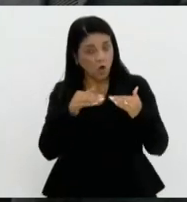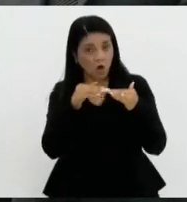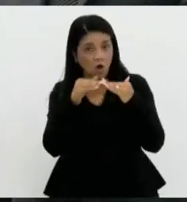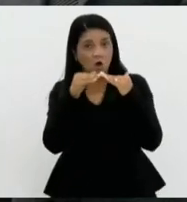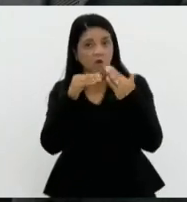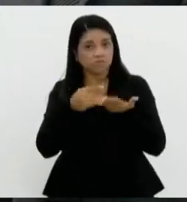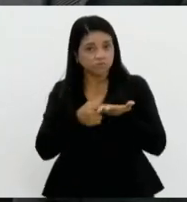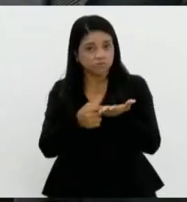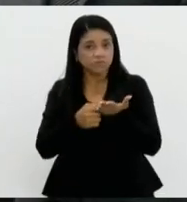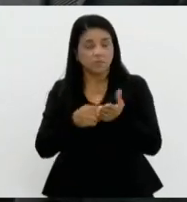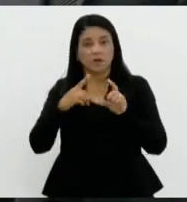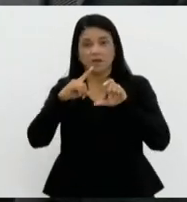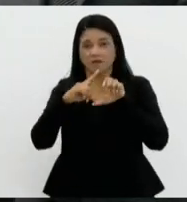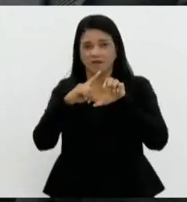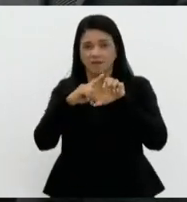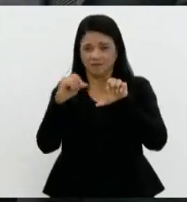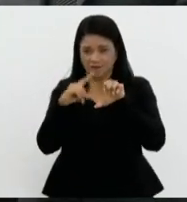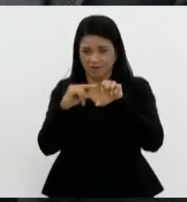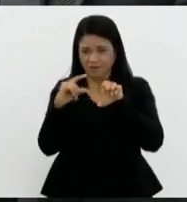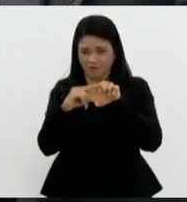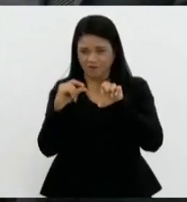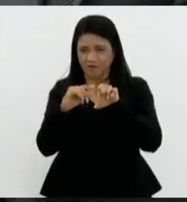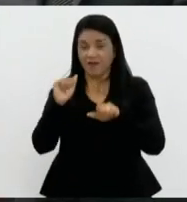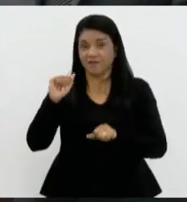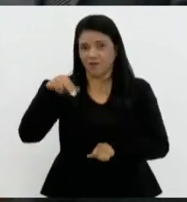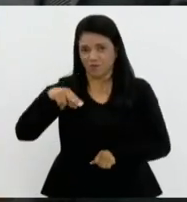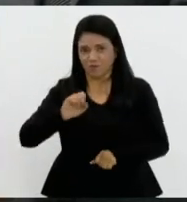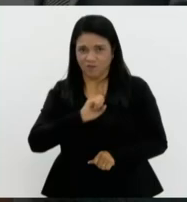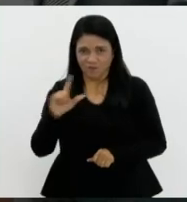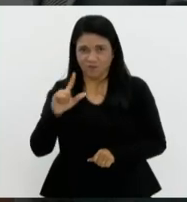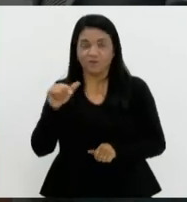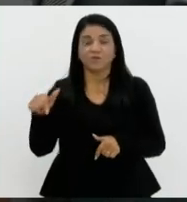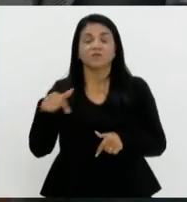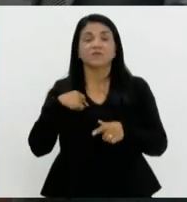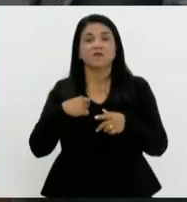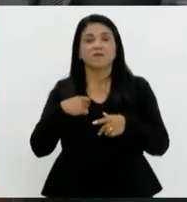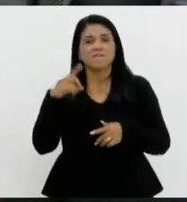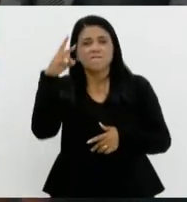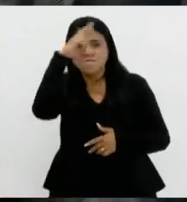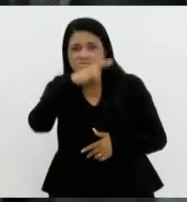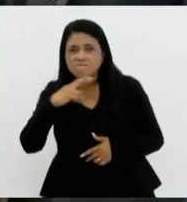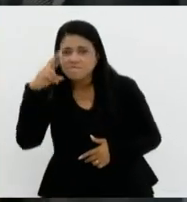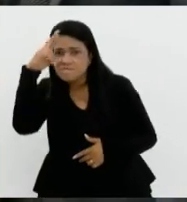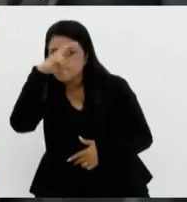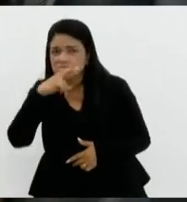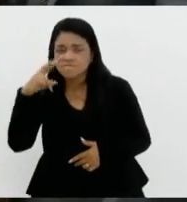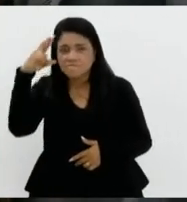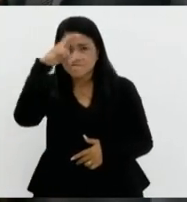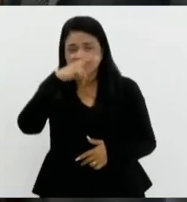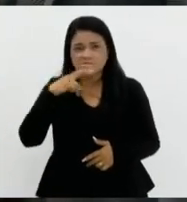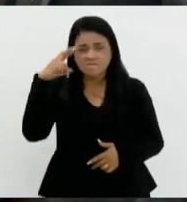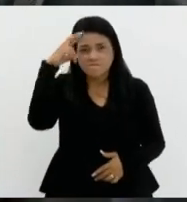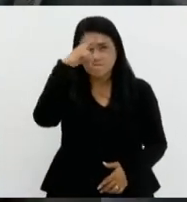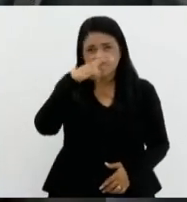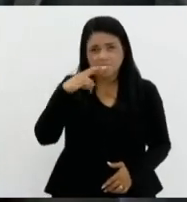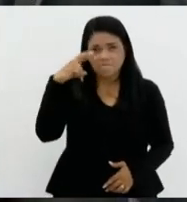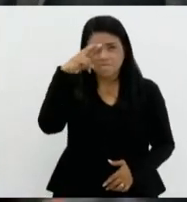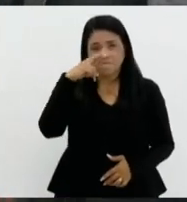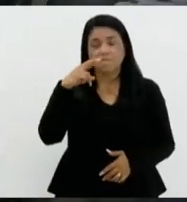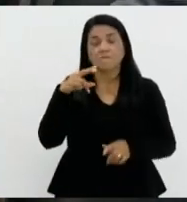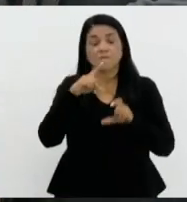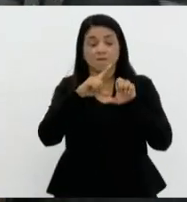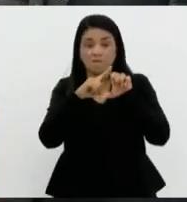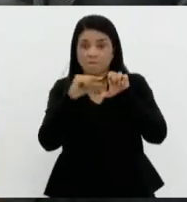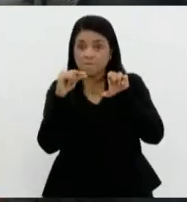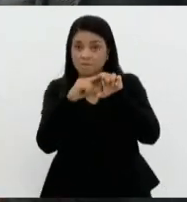junto à ANEEL, para que possamos fiscalizar, ter uma agência reguladora que vai fiscalizar a Enio. Porque